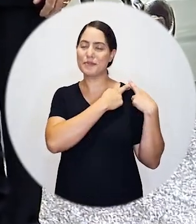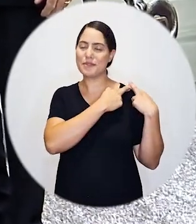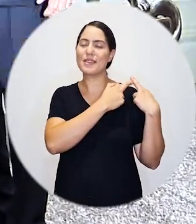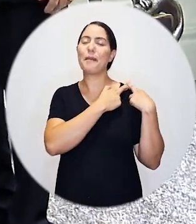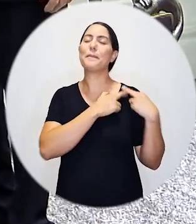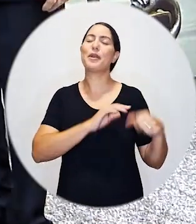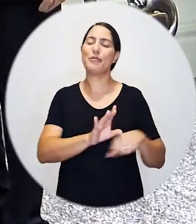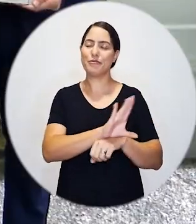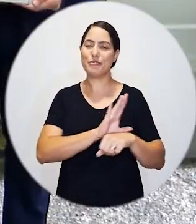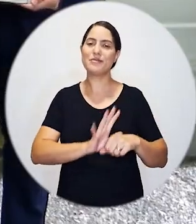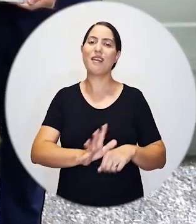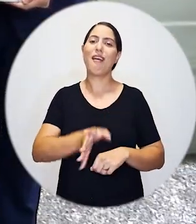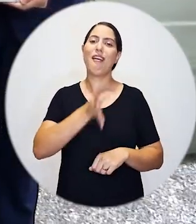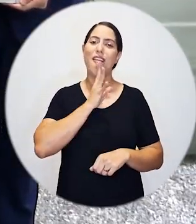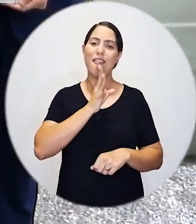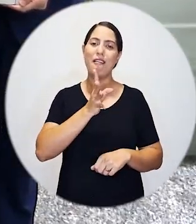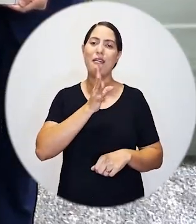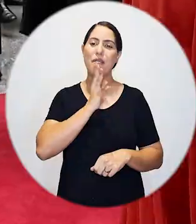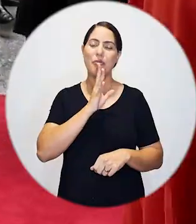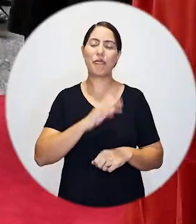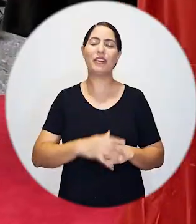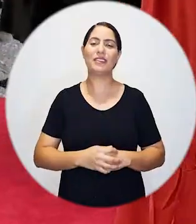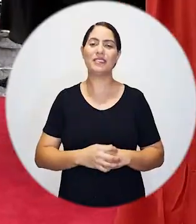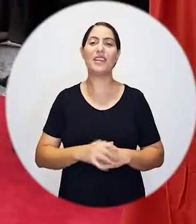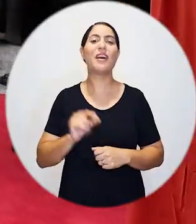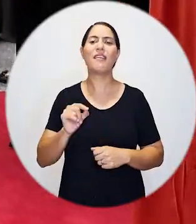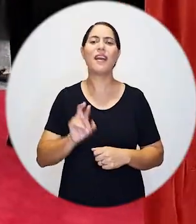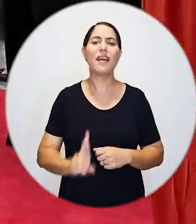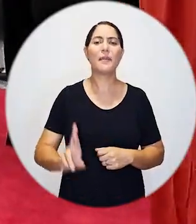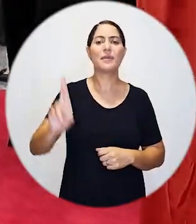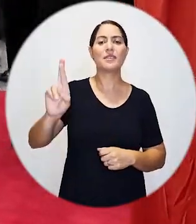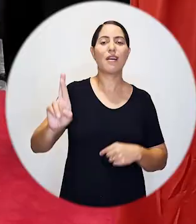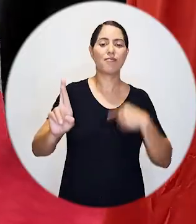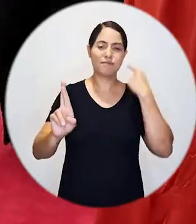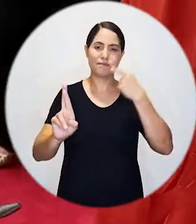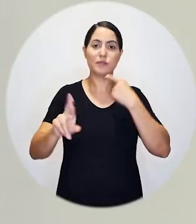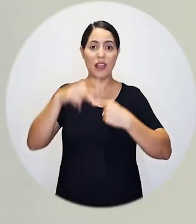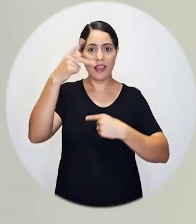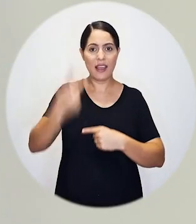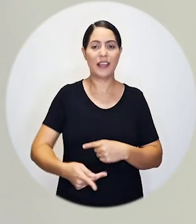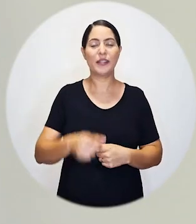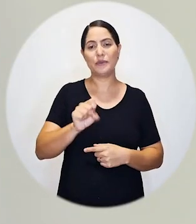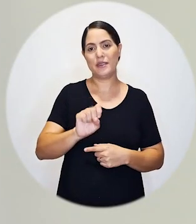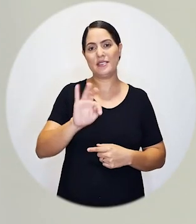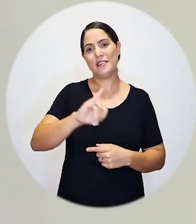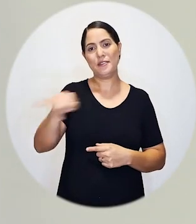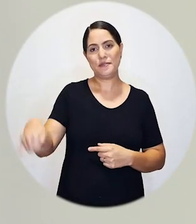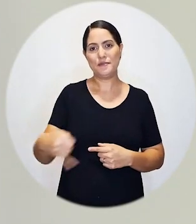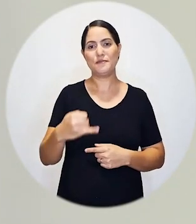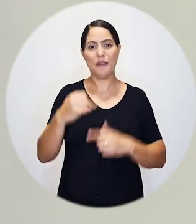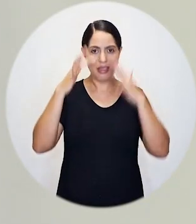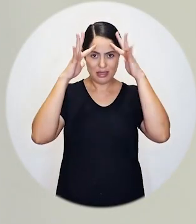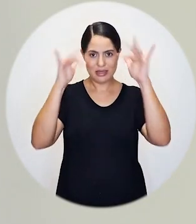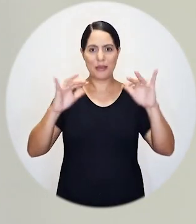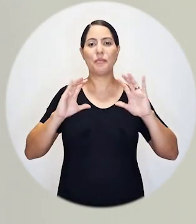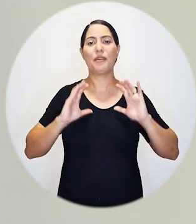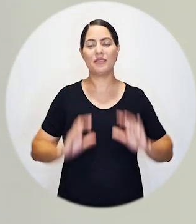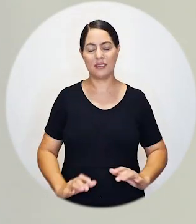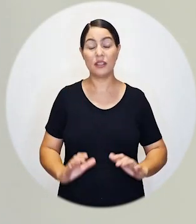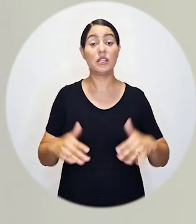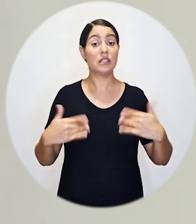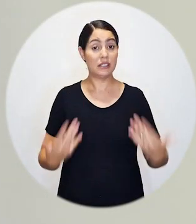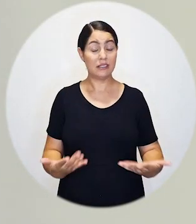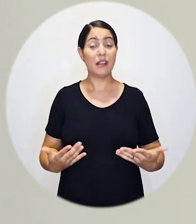responsabilidade constitucional de representar a advocacia aqui no Tribunal da Cidadania. Então, a minha